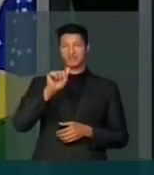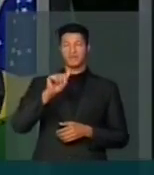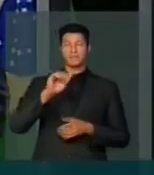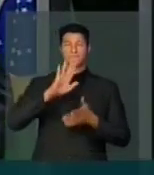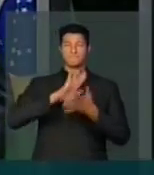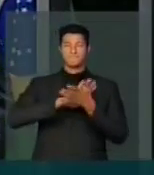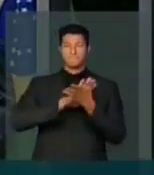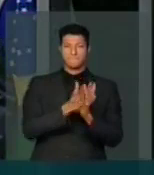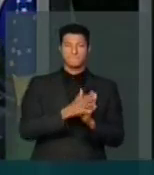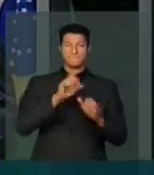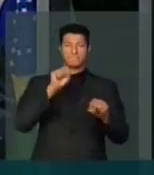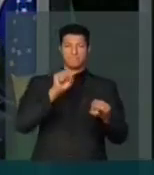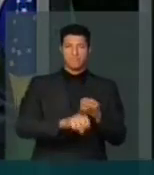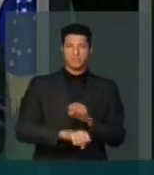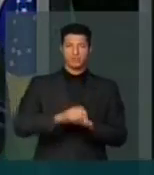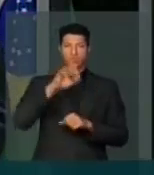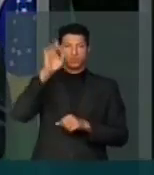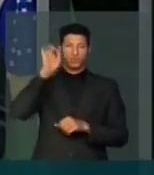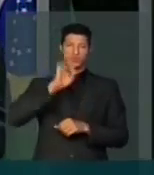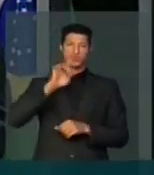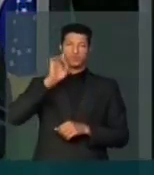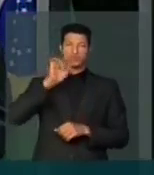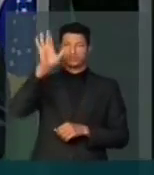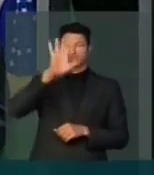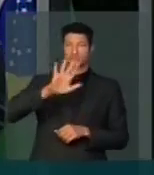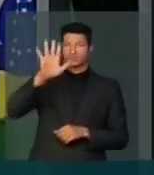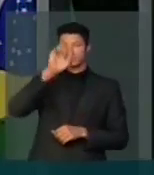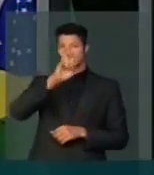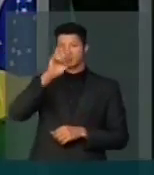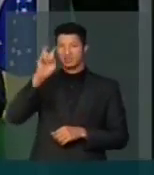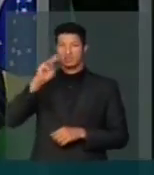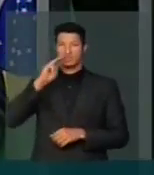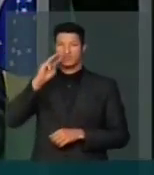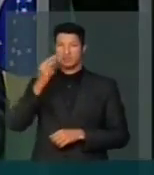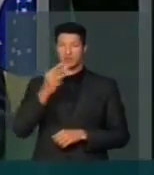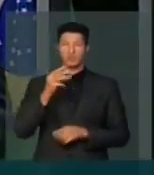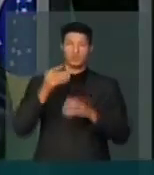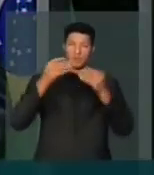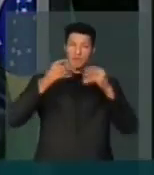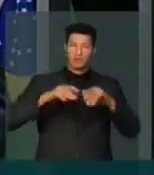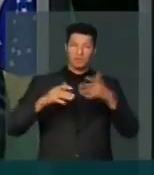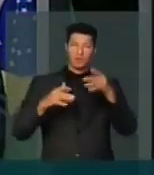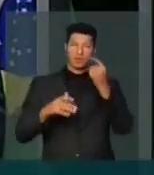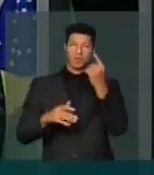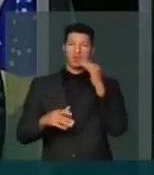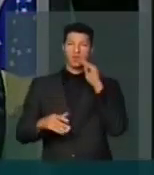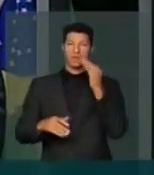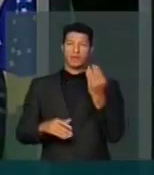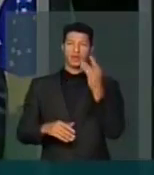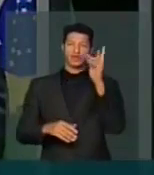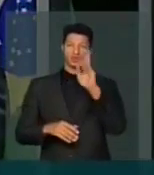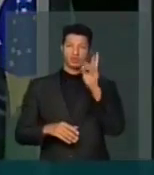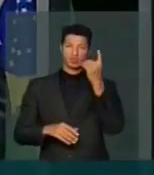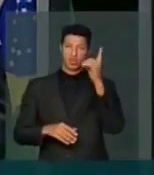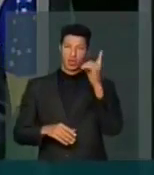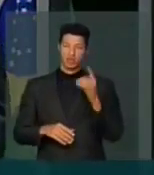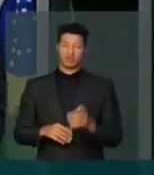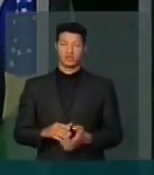dizimou nos Estados Unidos da América 55 milhões de aves, com prejuízos superiores a